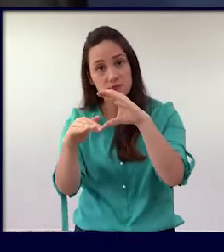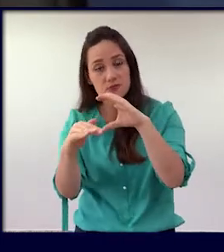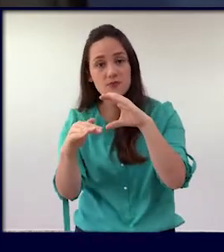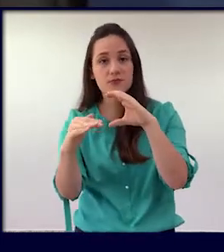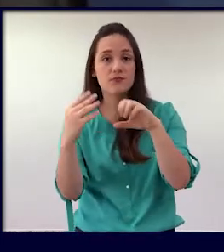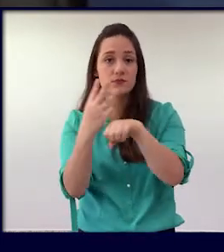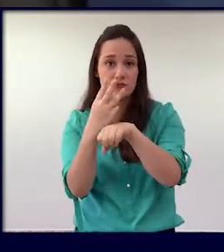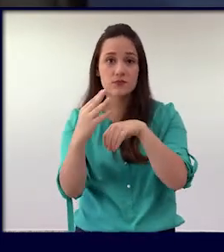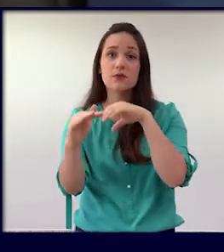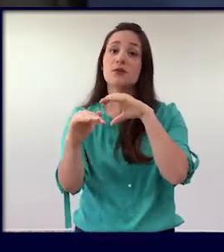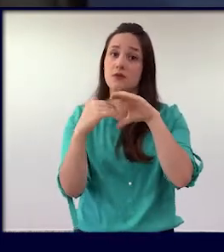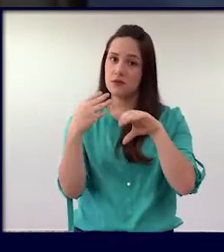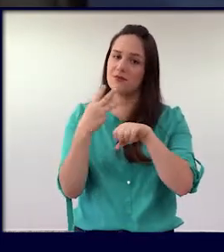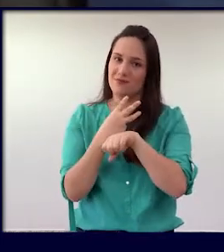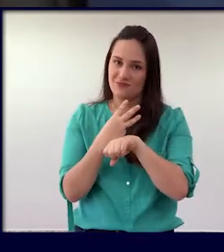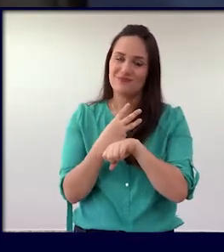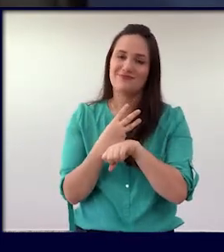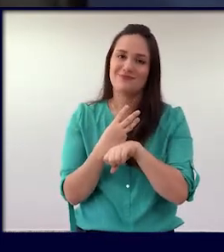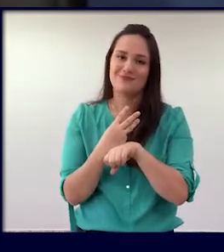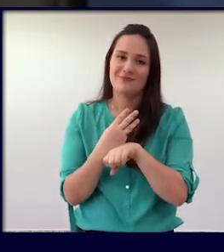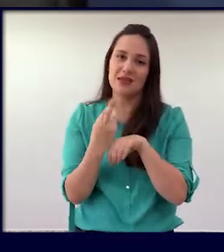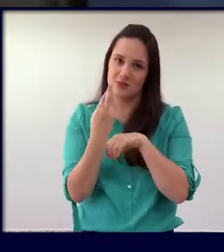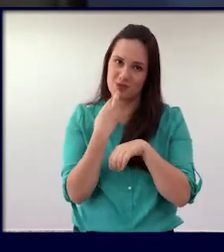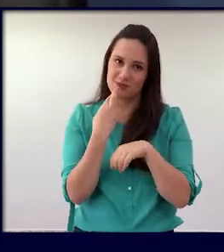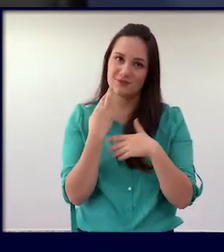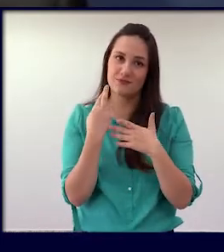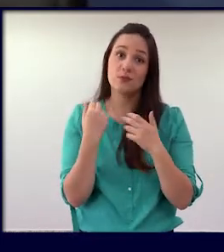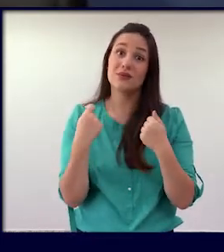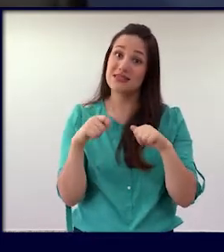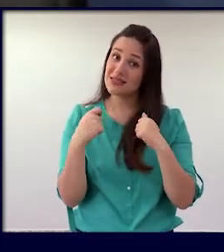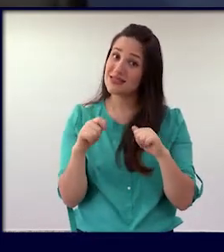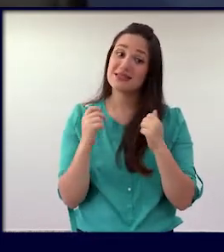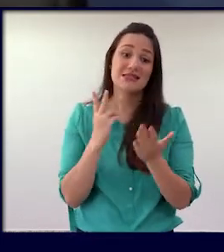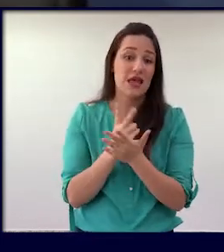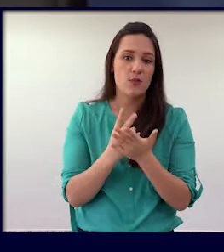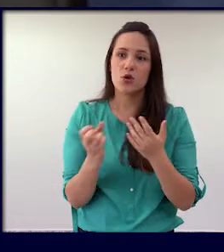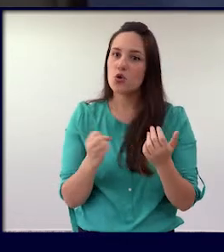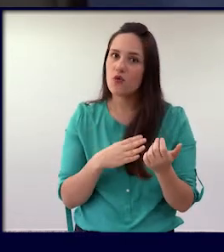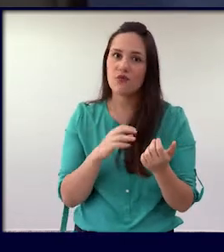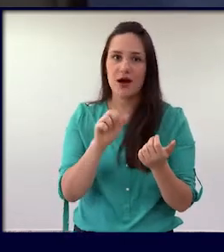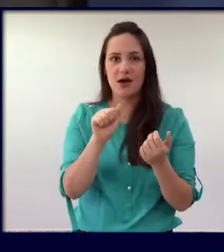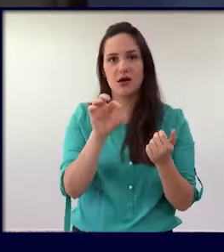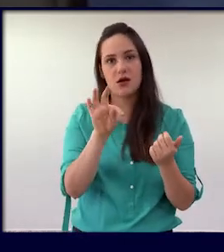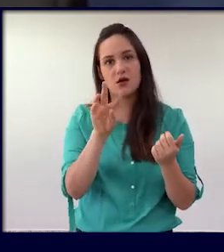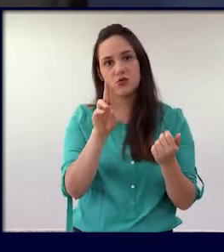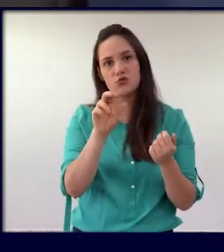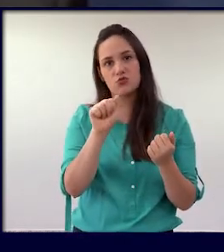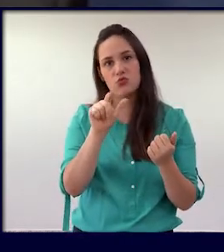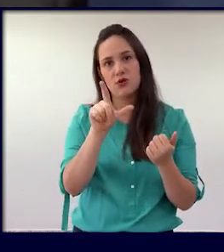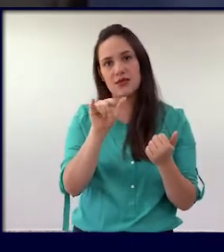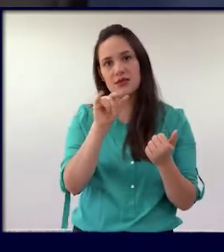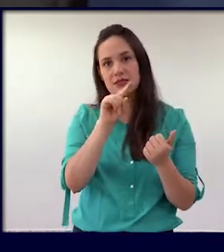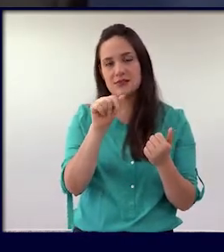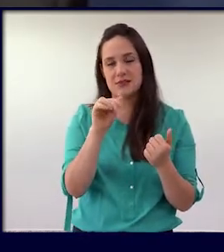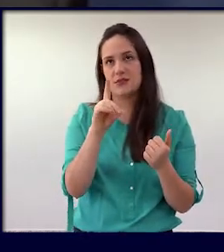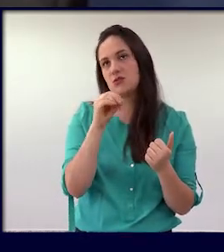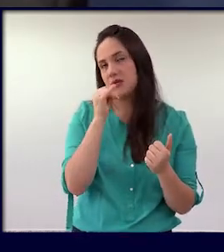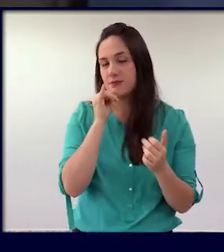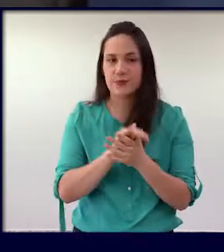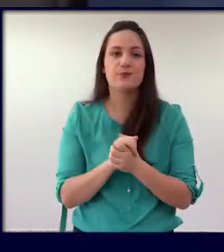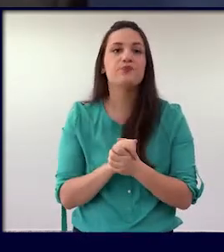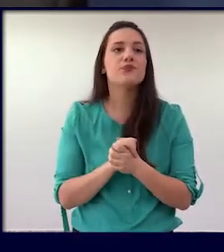importante que o mesário mantenha esse cadastro sempre atualizado. Então, por exemplo, se na hora que você fez o